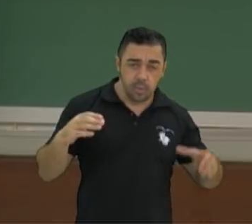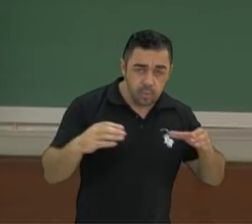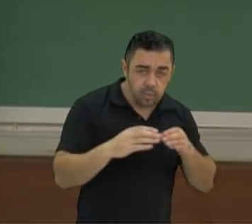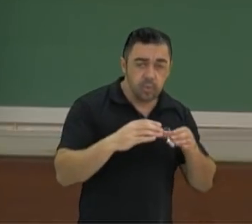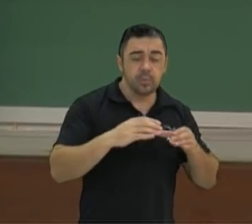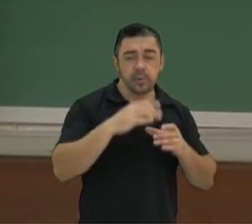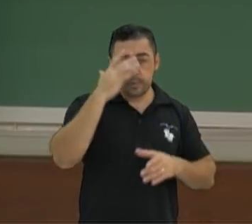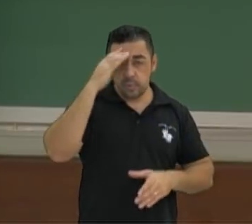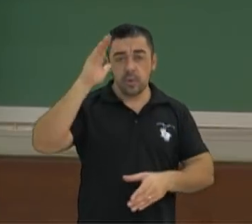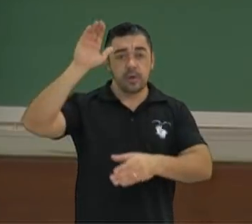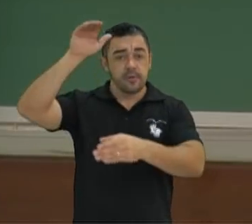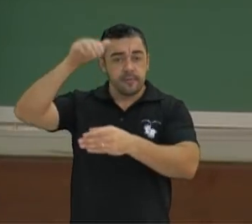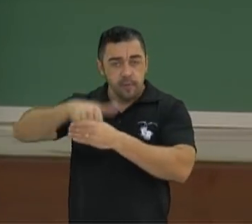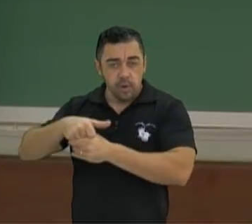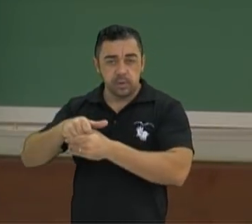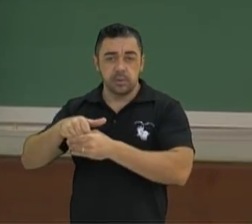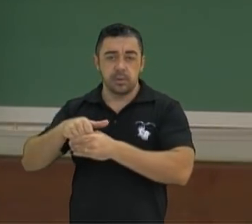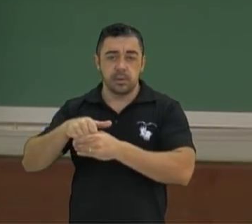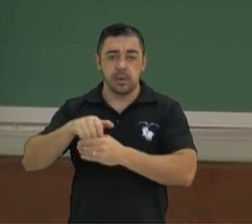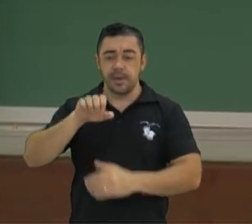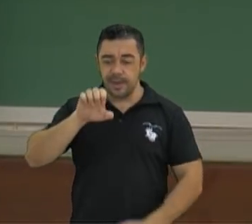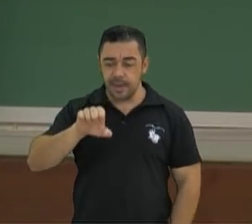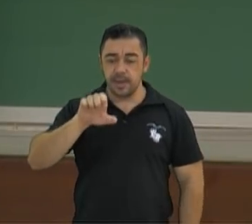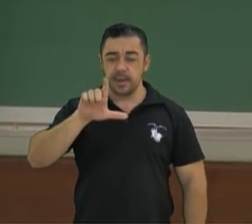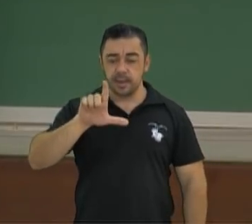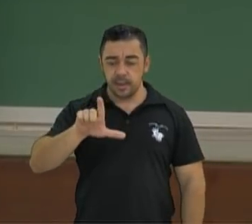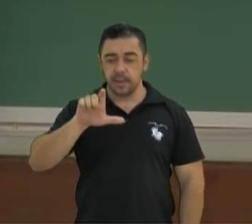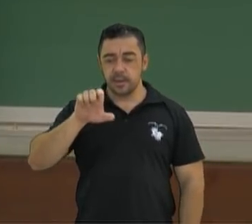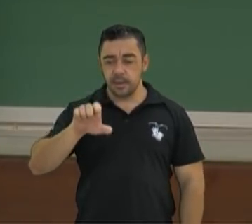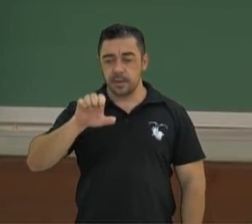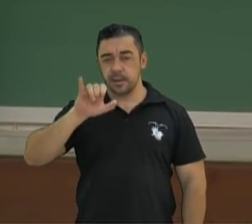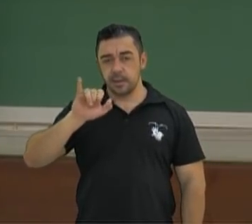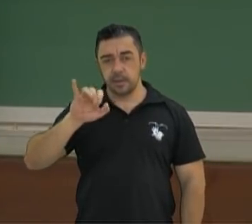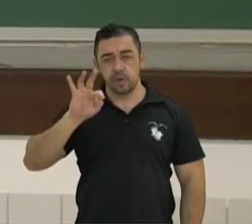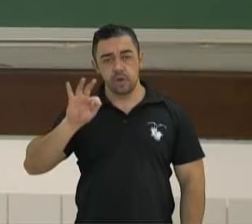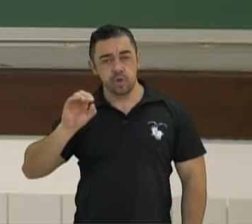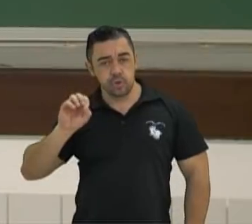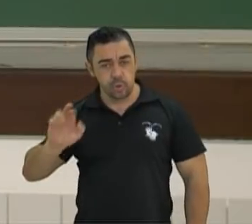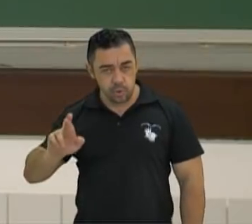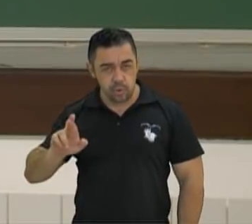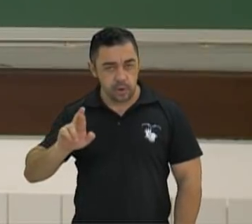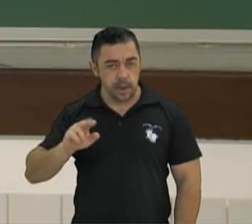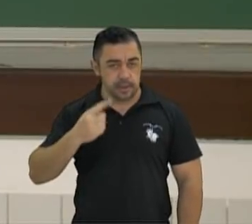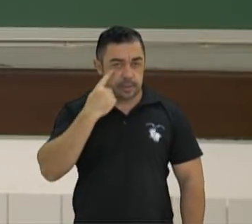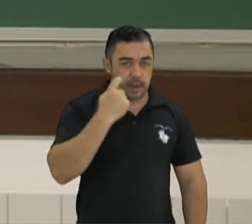ser entrevistadas, elas têm que ter uma característica do interesse da pesquisa,